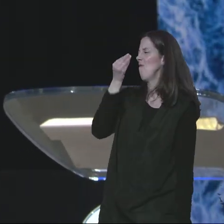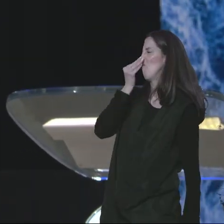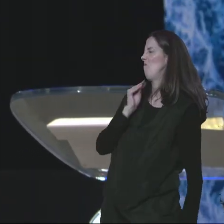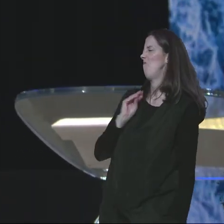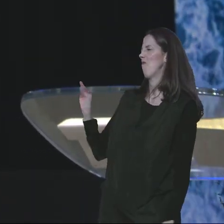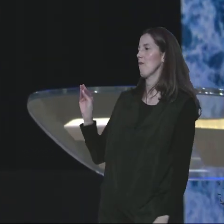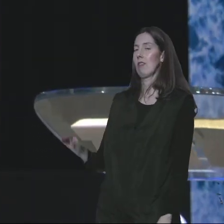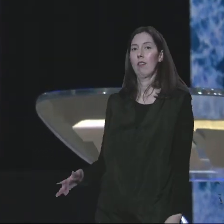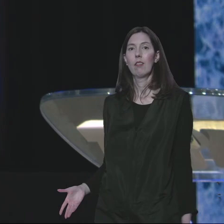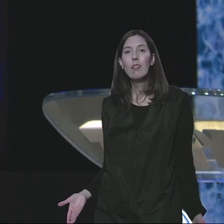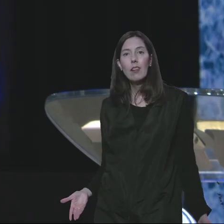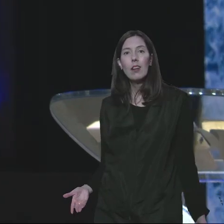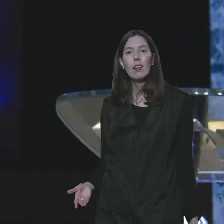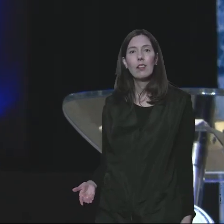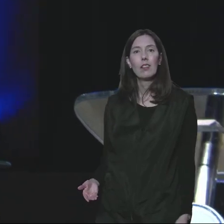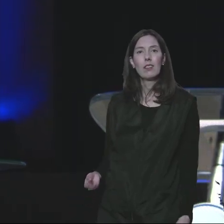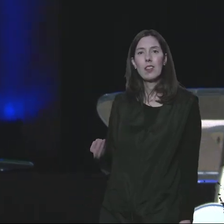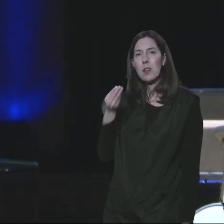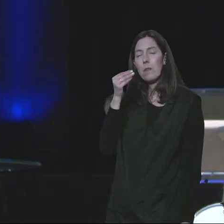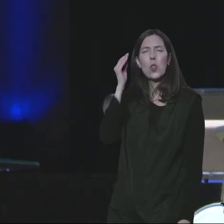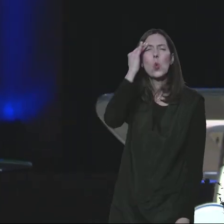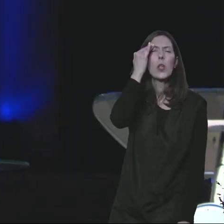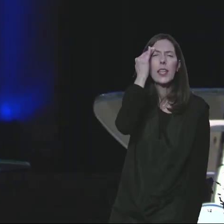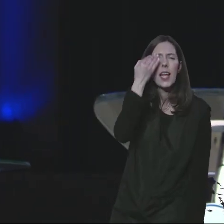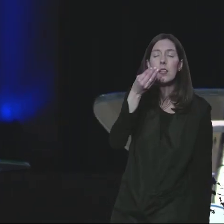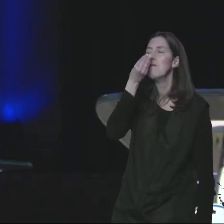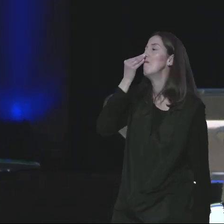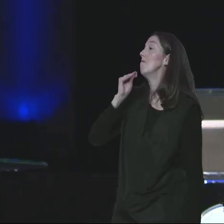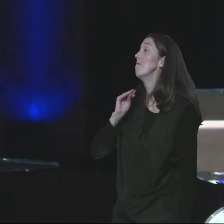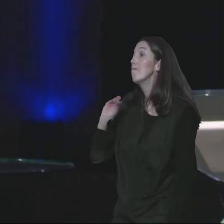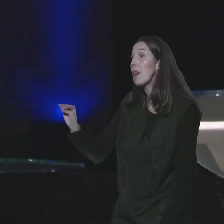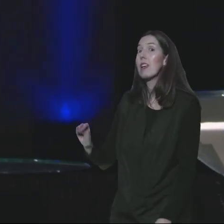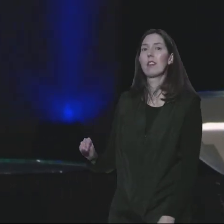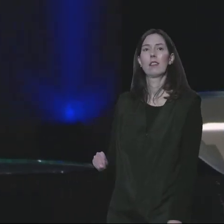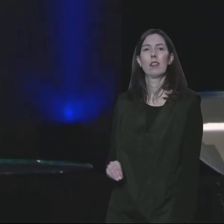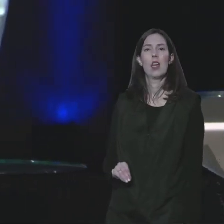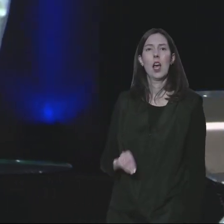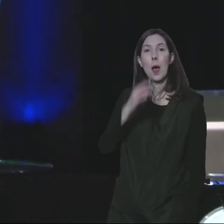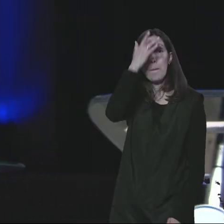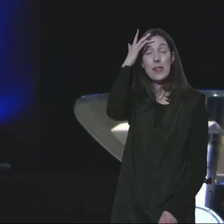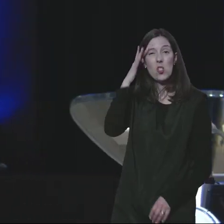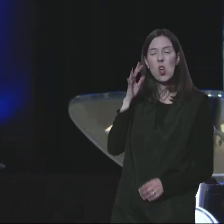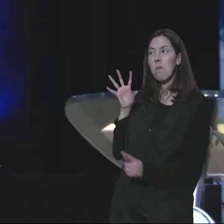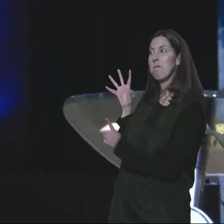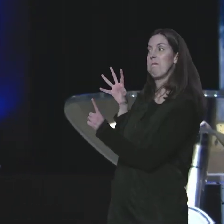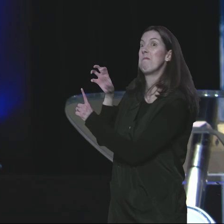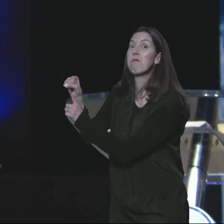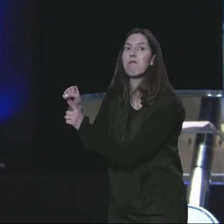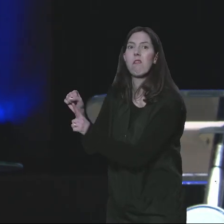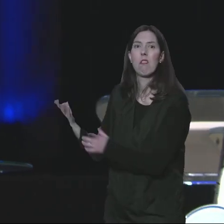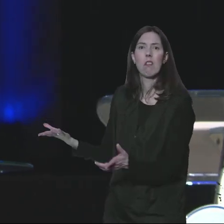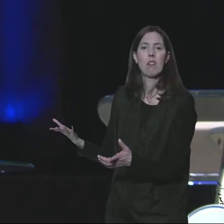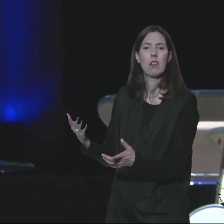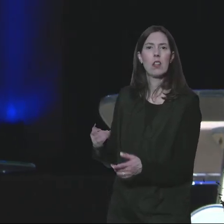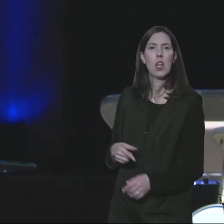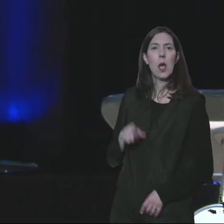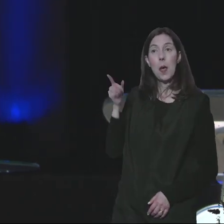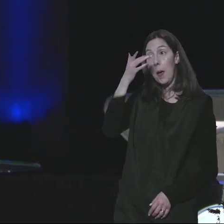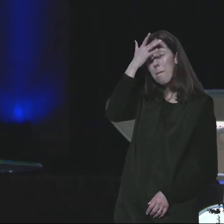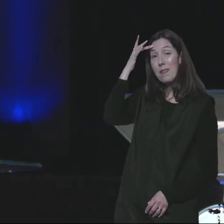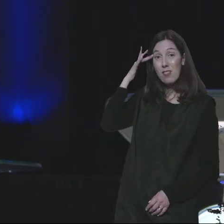não entendendo, as pessoas rejeitaram Ele, as pessoas perseguiram Ele, as pessoas condenaram Ele